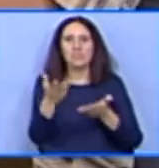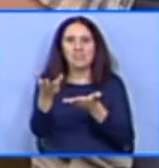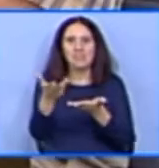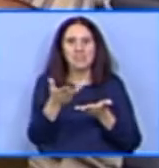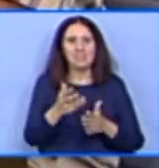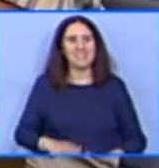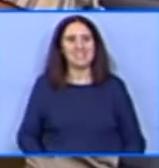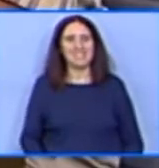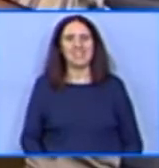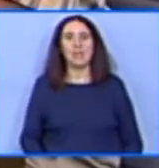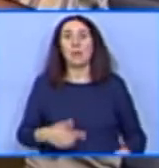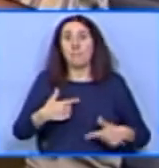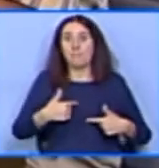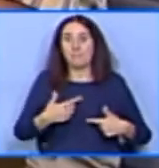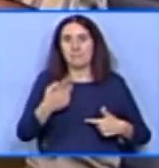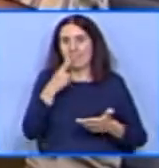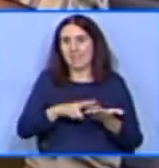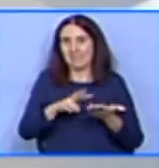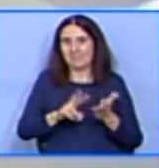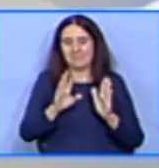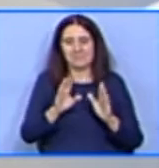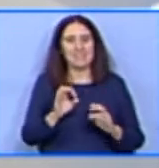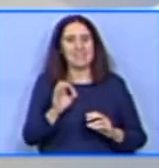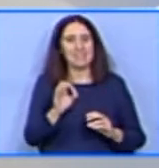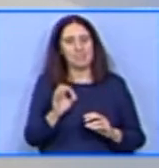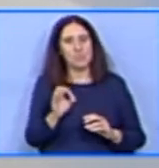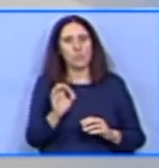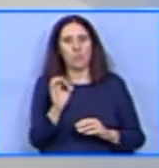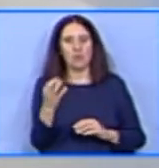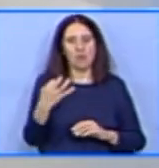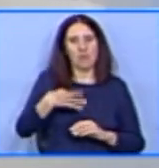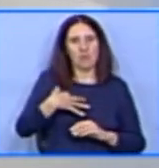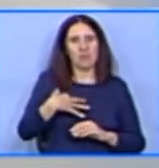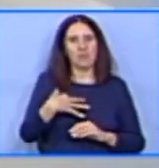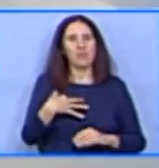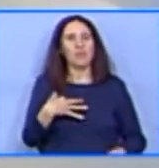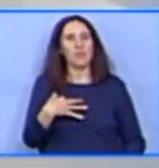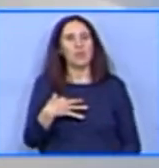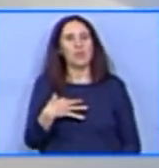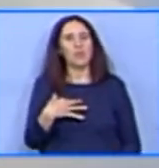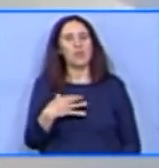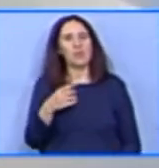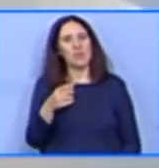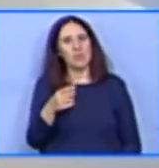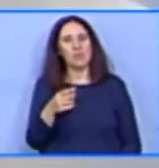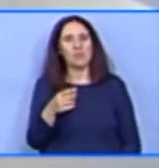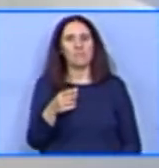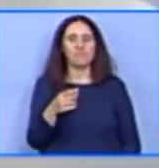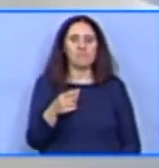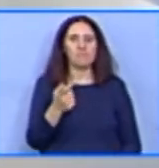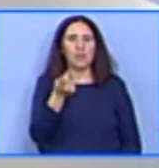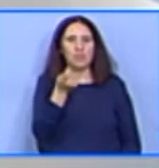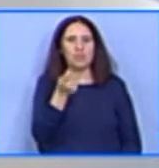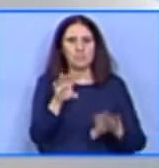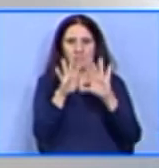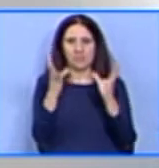convidar a lerem. Não é? Mas eu pegava na sugestão e introduzia talvez de uma forma um bocadinho mais